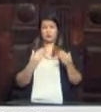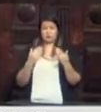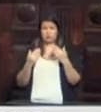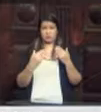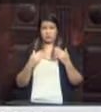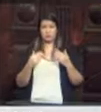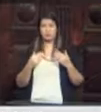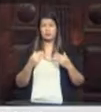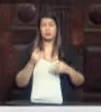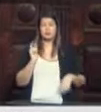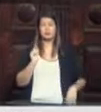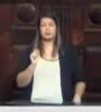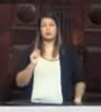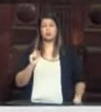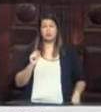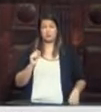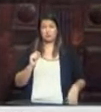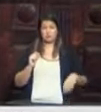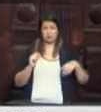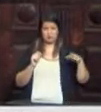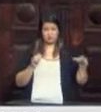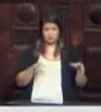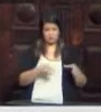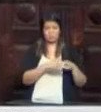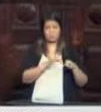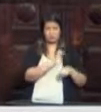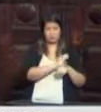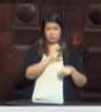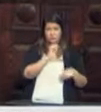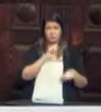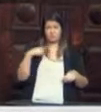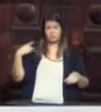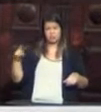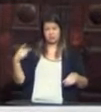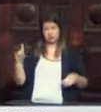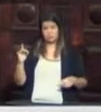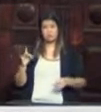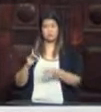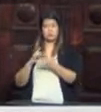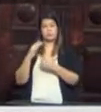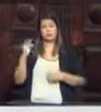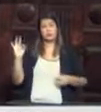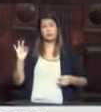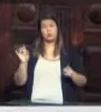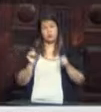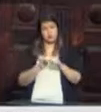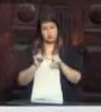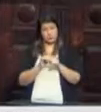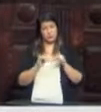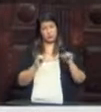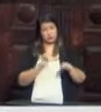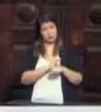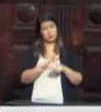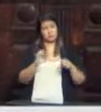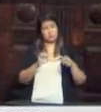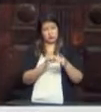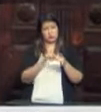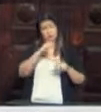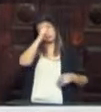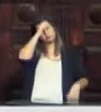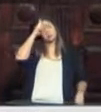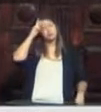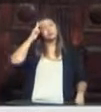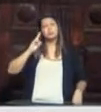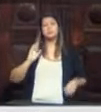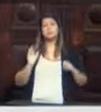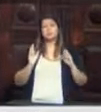relação nação-união com o Estado com os municípios. É por isso que pode parecer que não tem